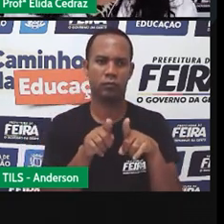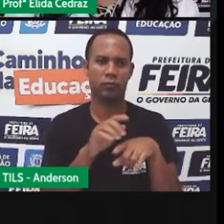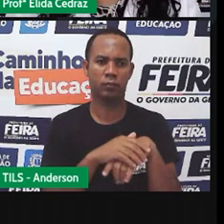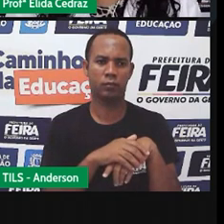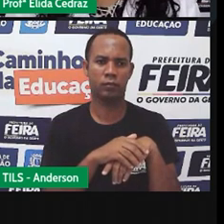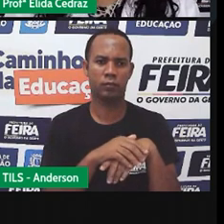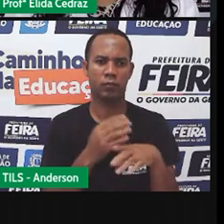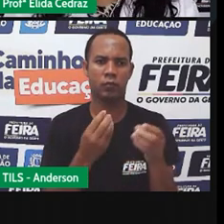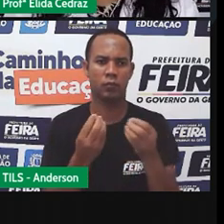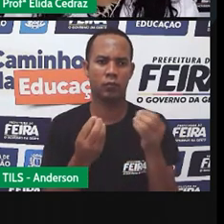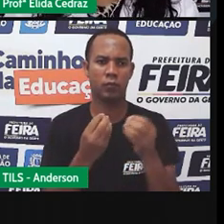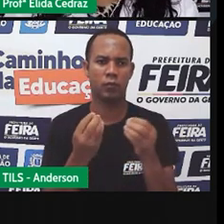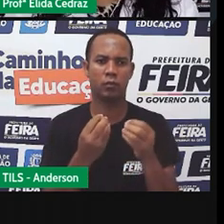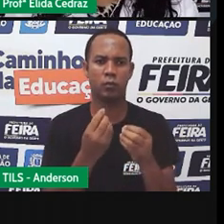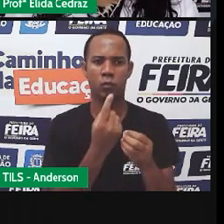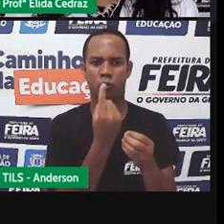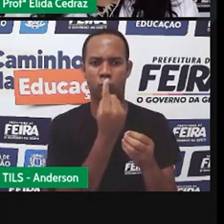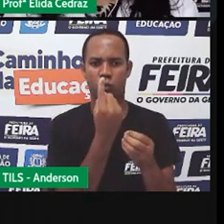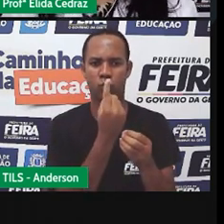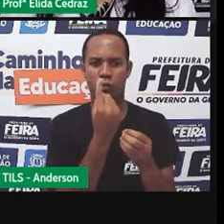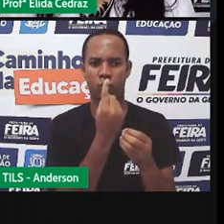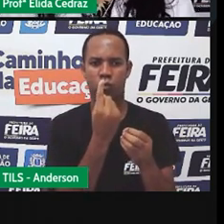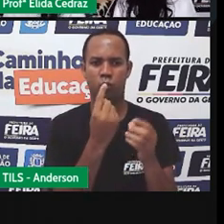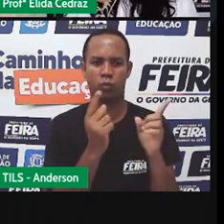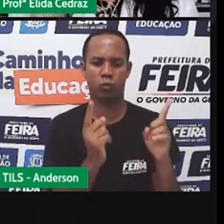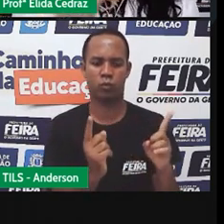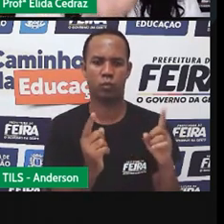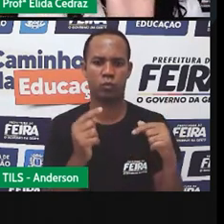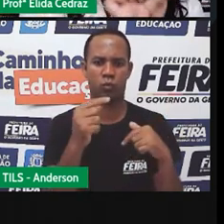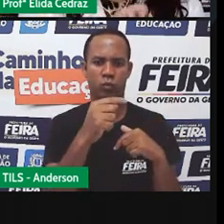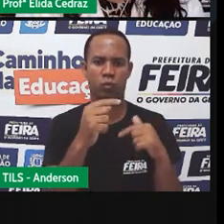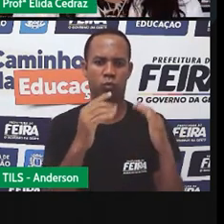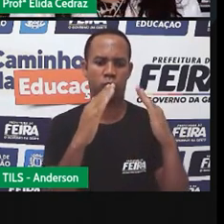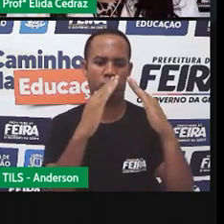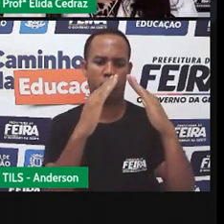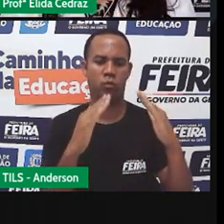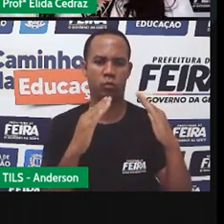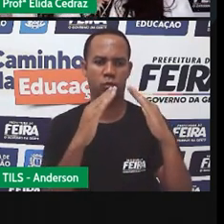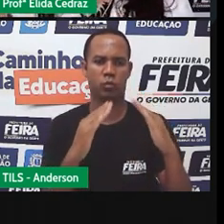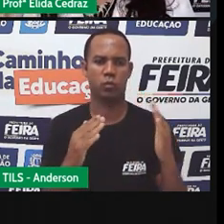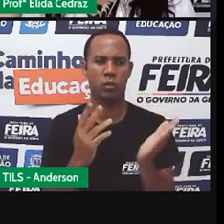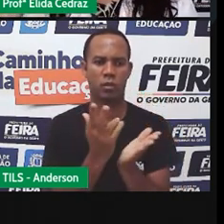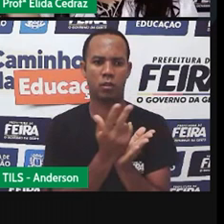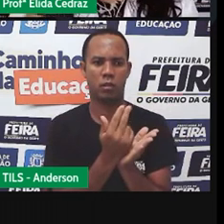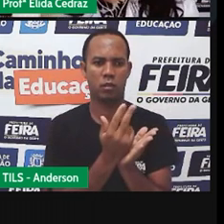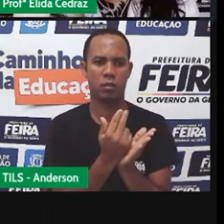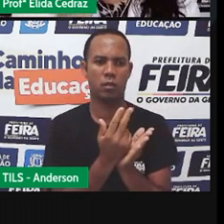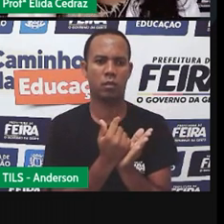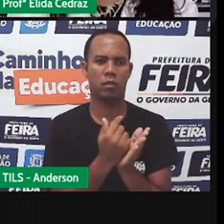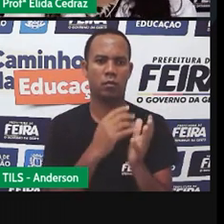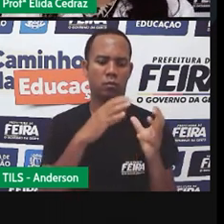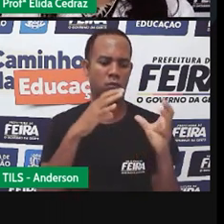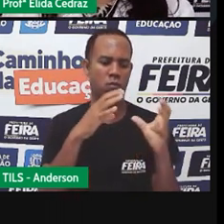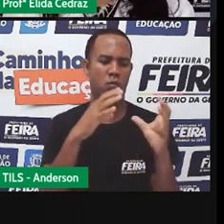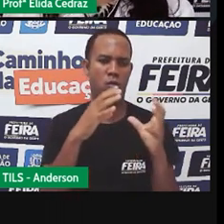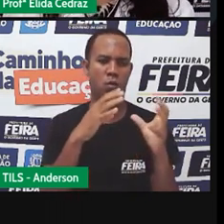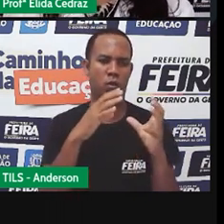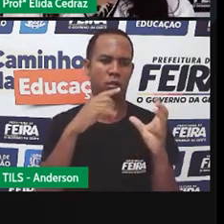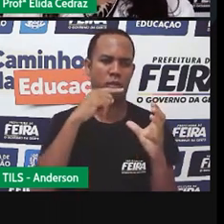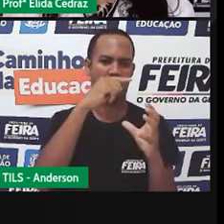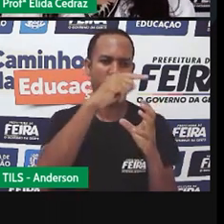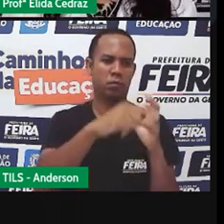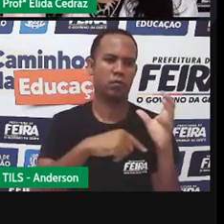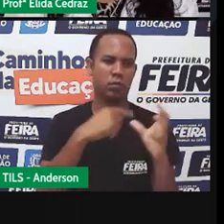pirâmide é um triângulo. O formato, o desenho da bola é um